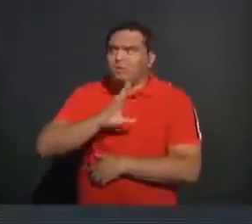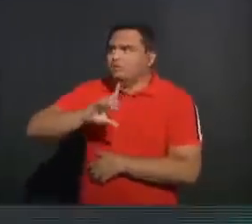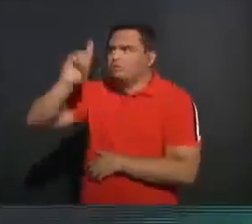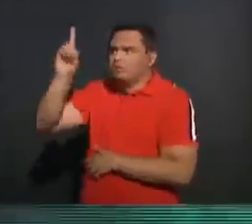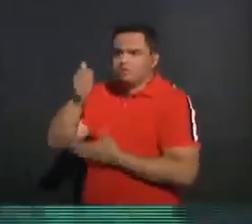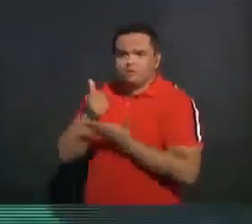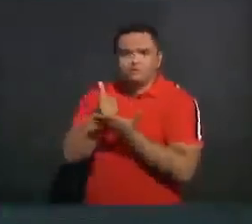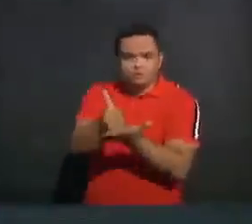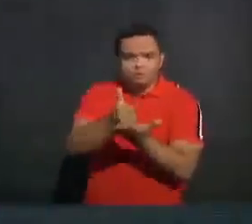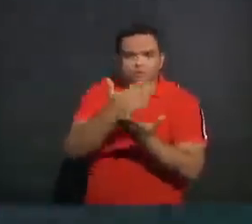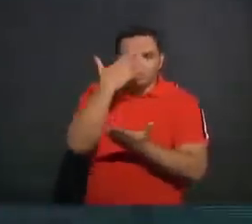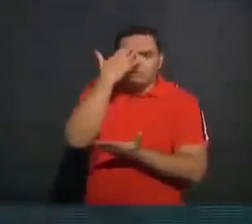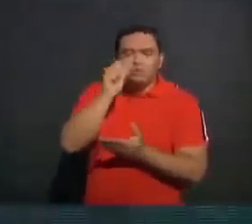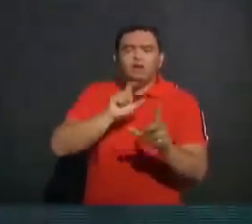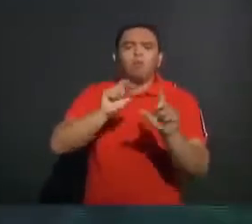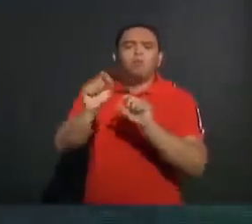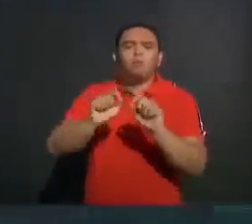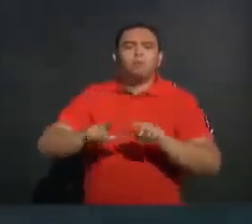te deu?